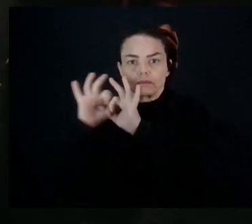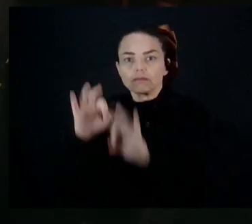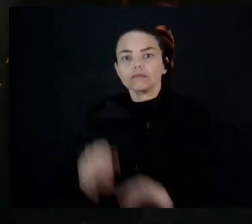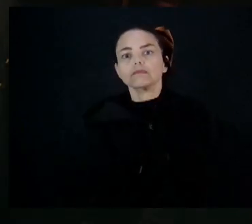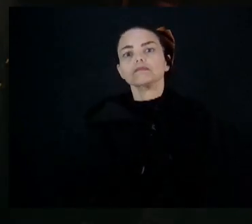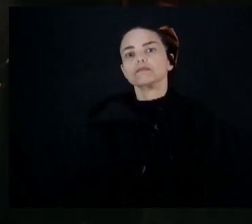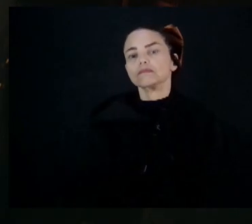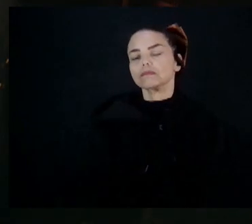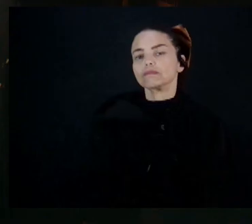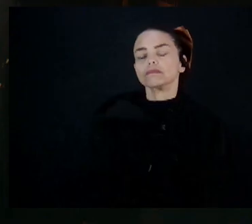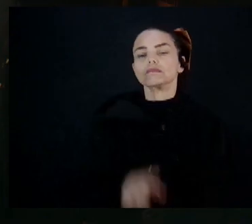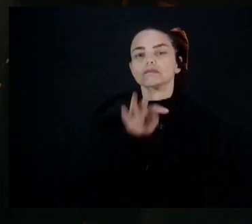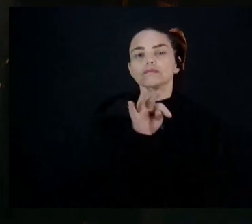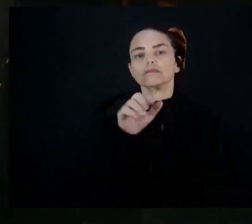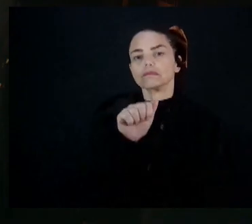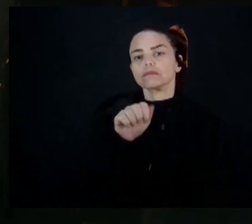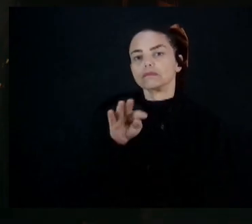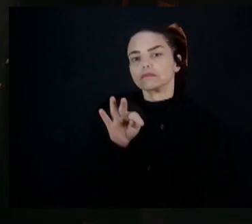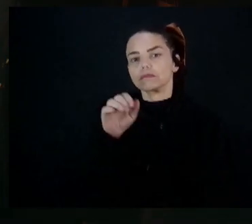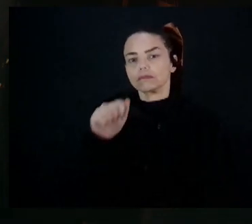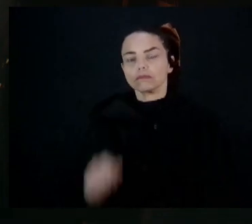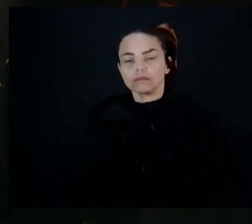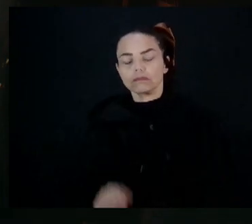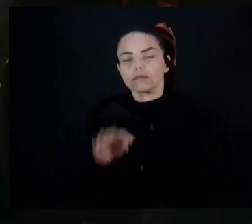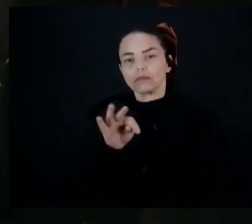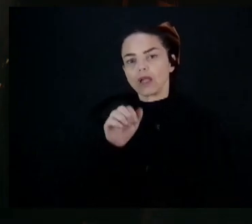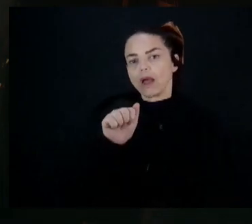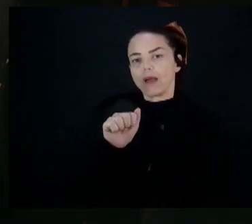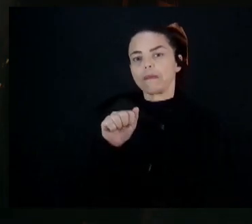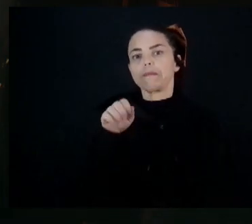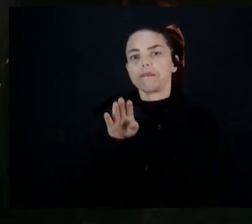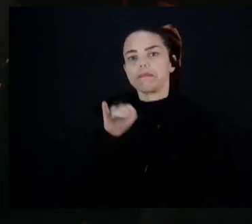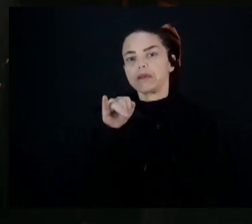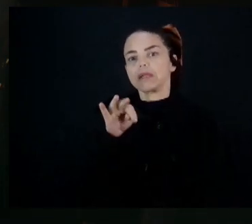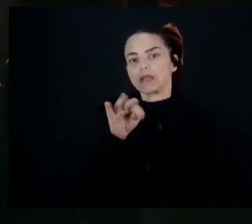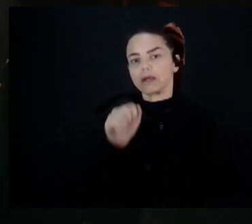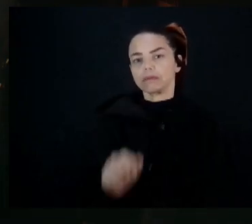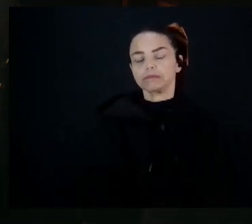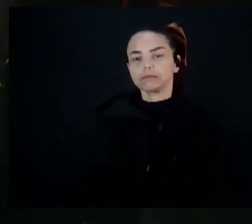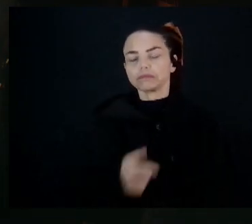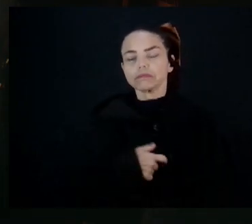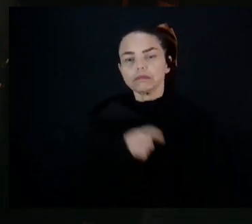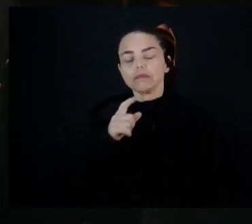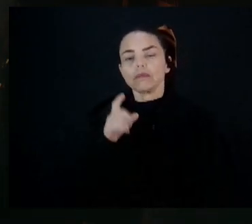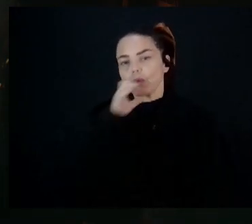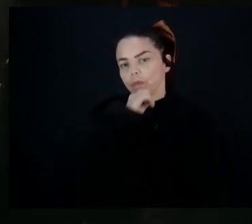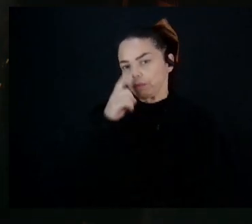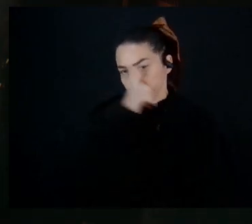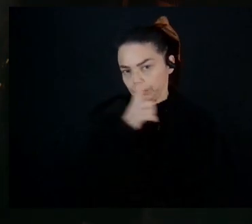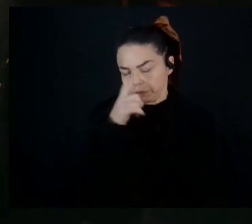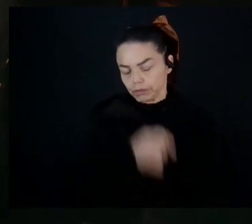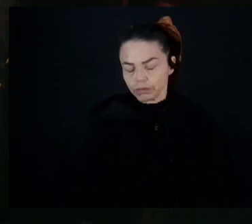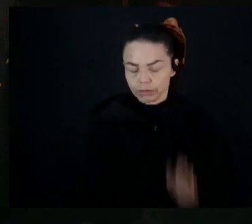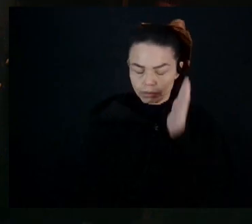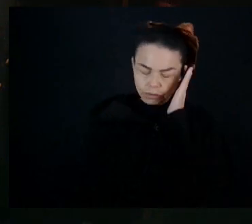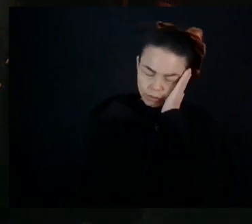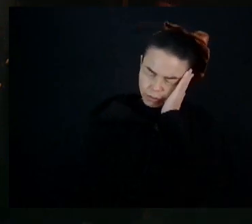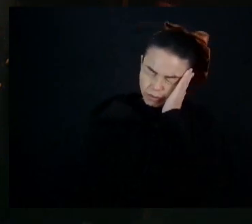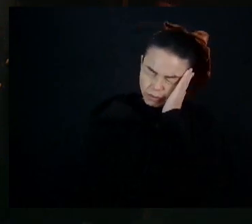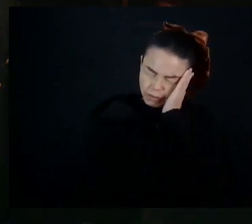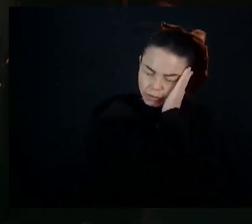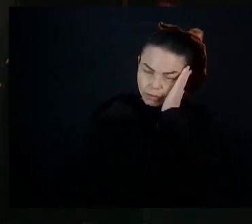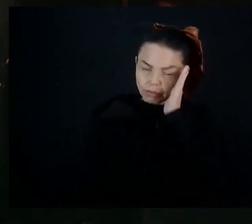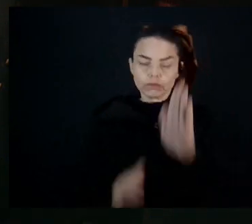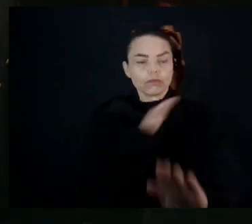Tabita fala do dia, eu quero perguntar para o doutor, igual, final de semana, doutor, eu vou dormir aí o dia todo no